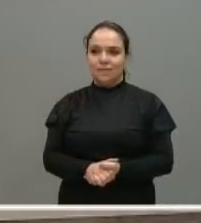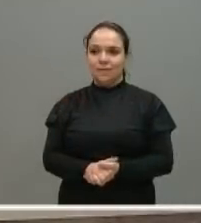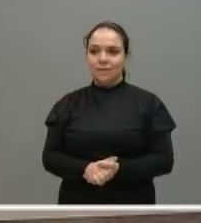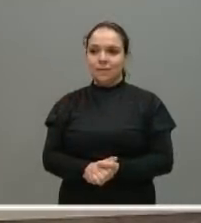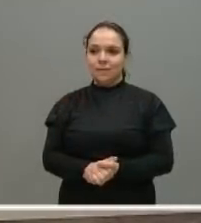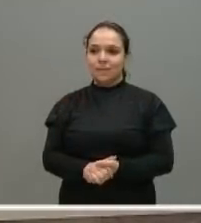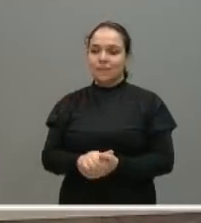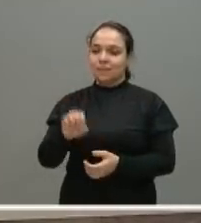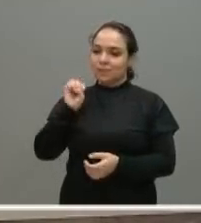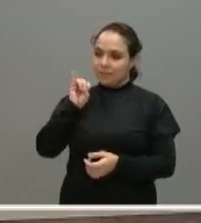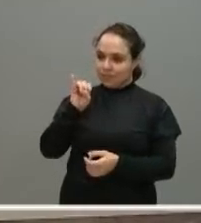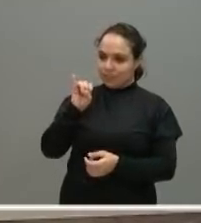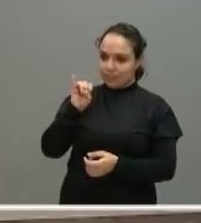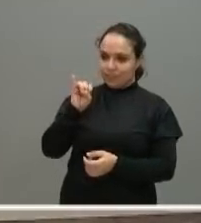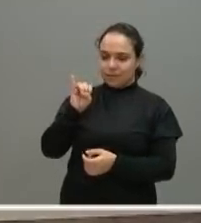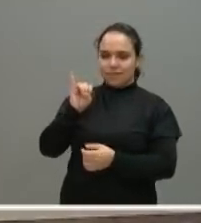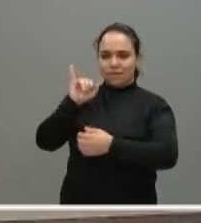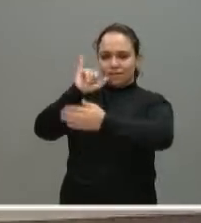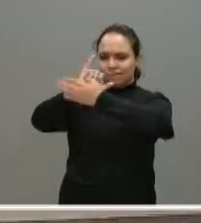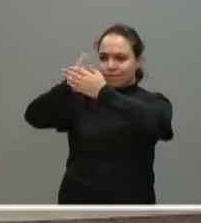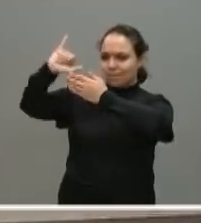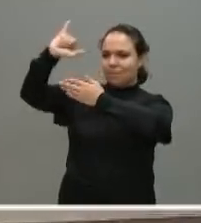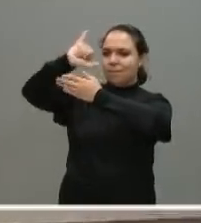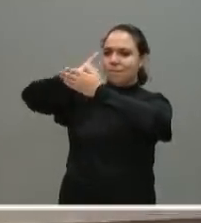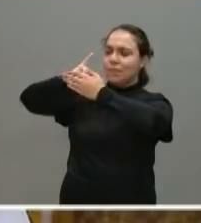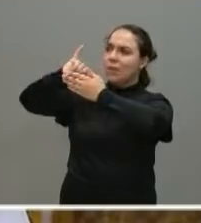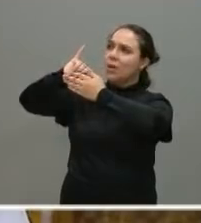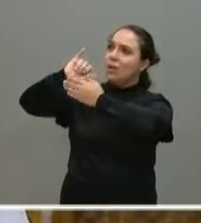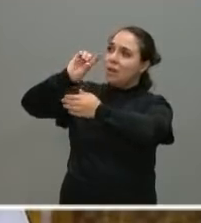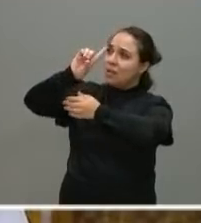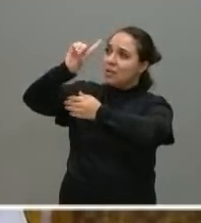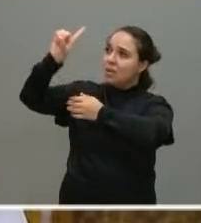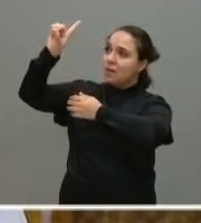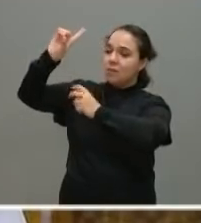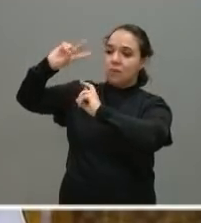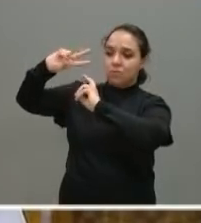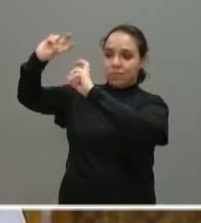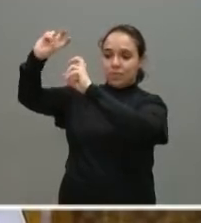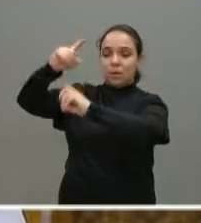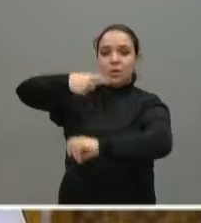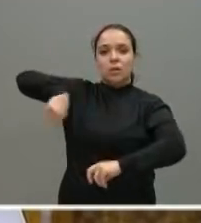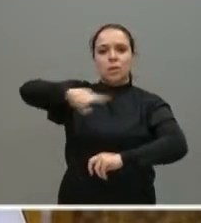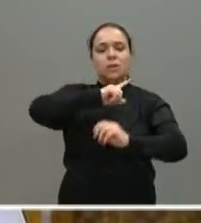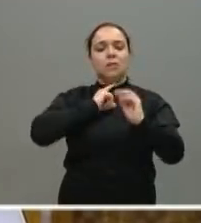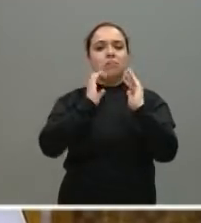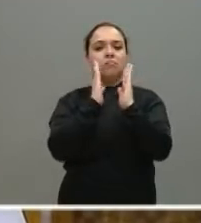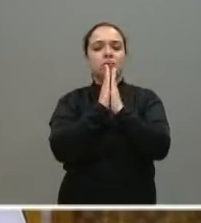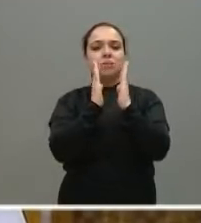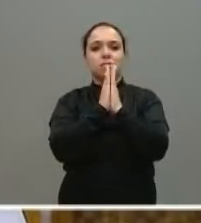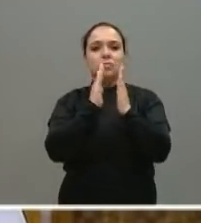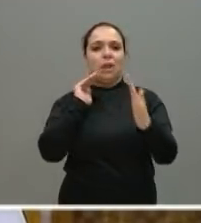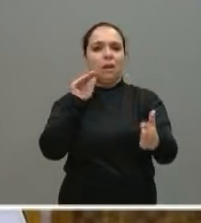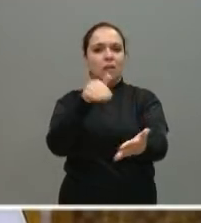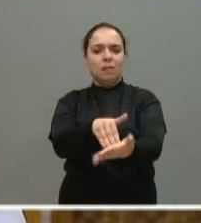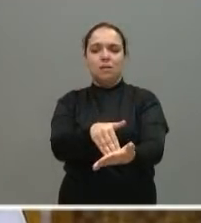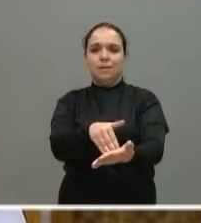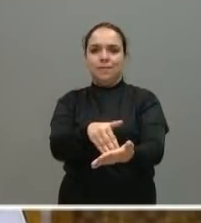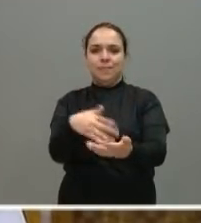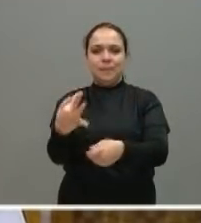Enquanto não chegar em Deus, não descansará.